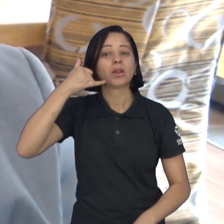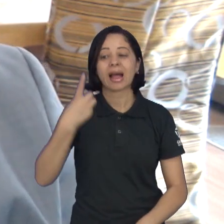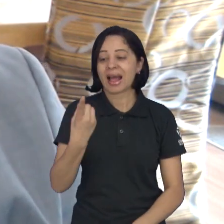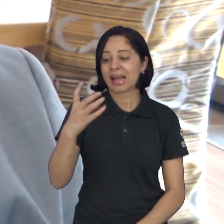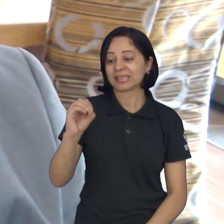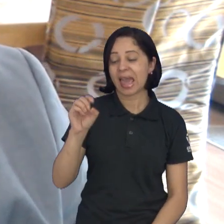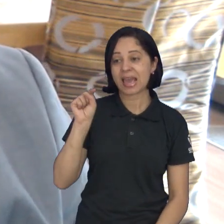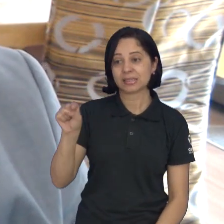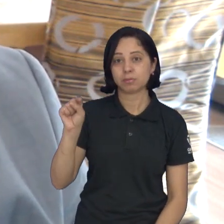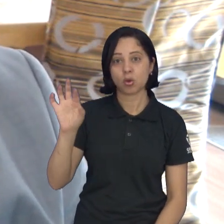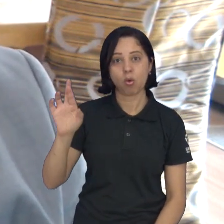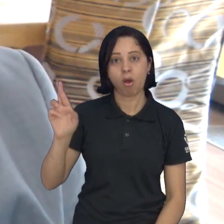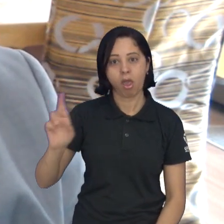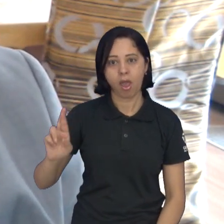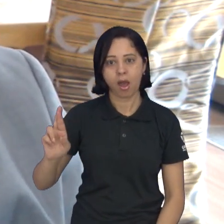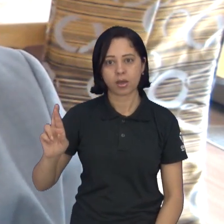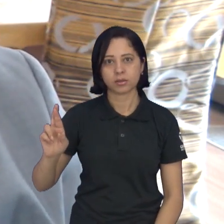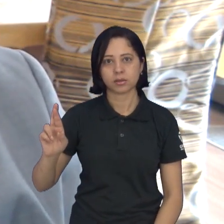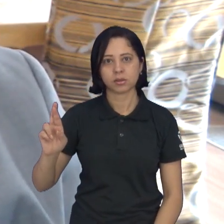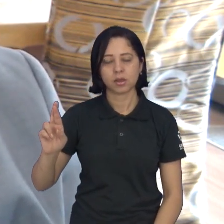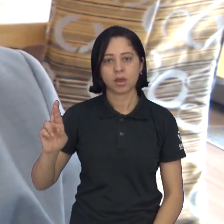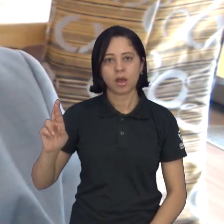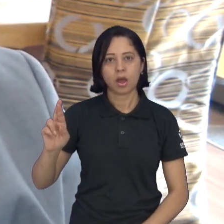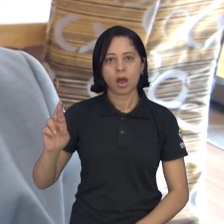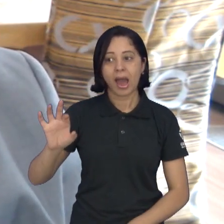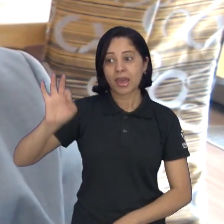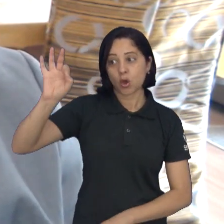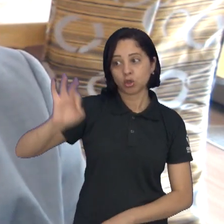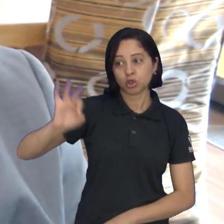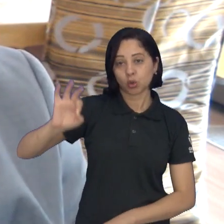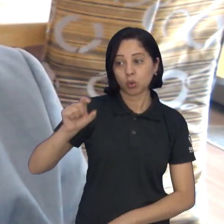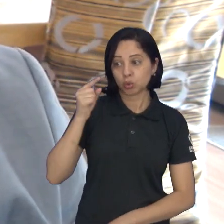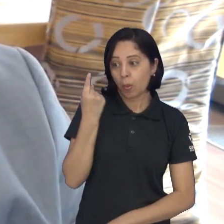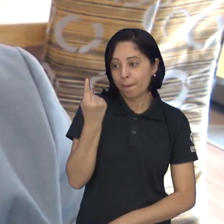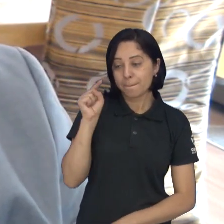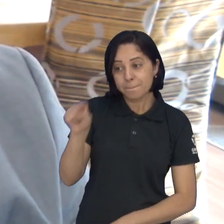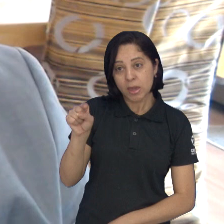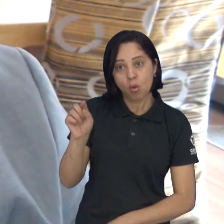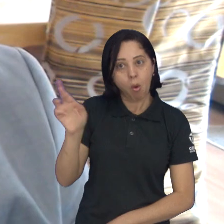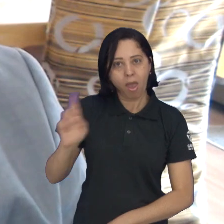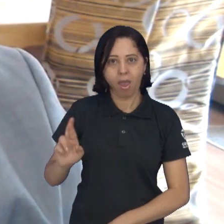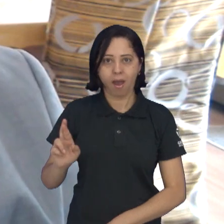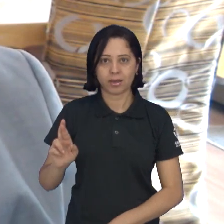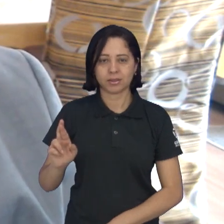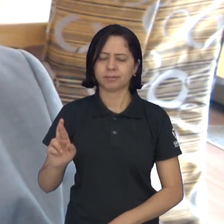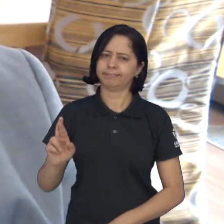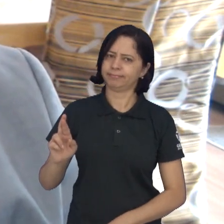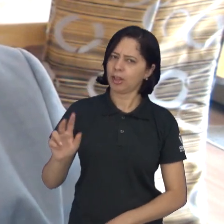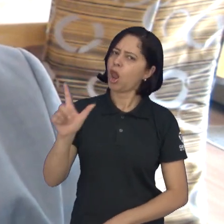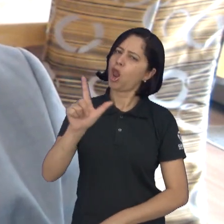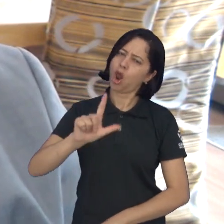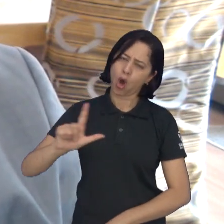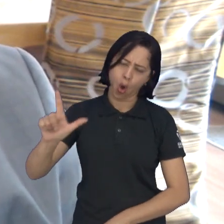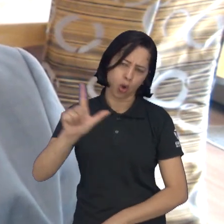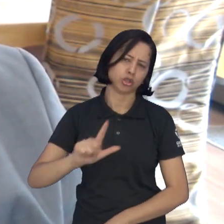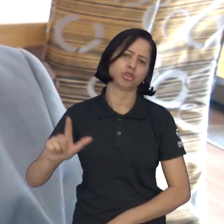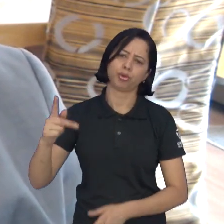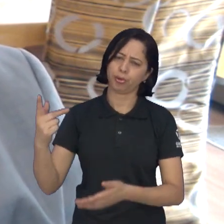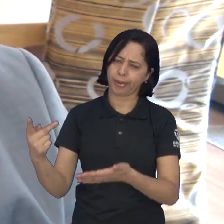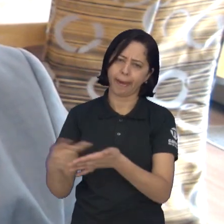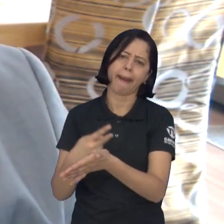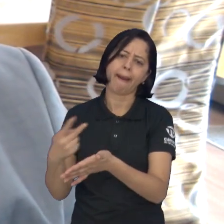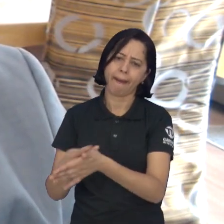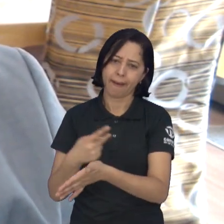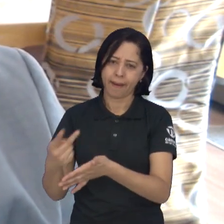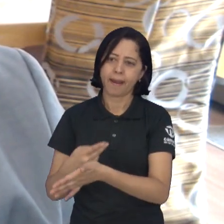que vai para R$1.000. Obviamente, isso é um erro humano e é possível a empresa, né, se desincumbir